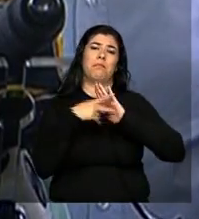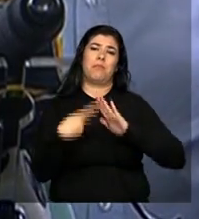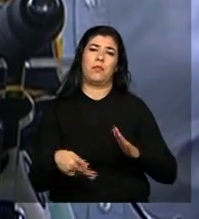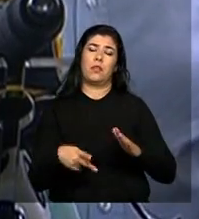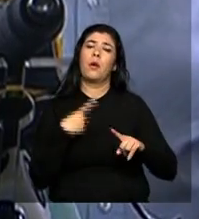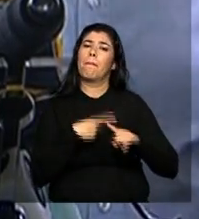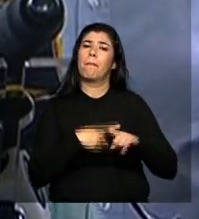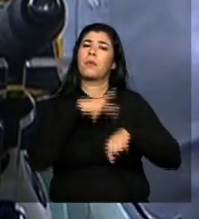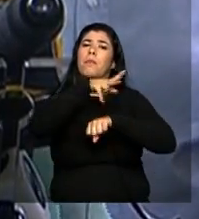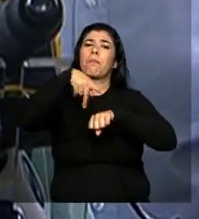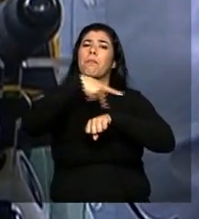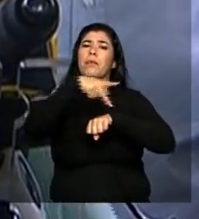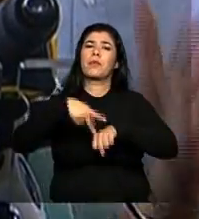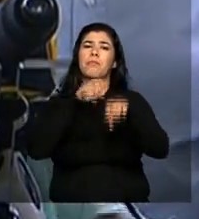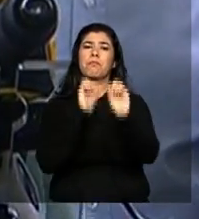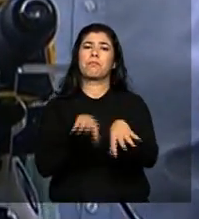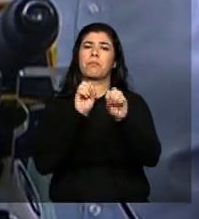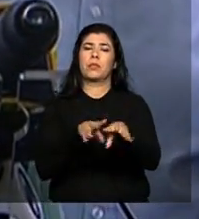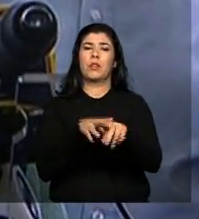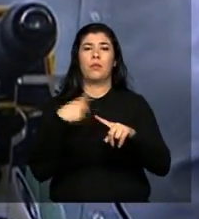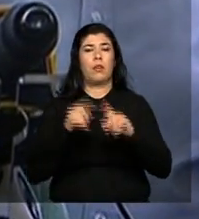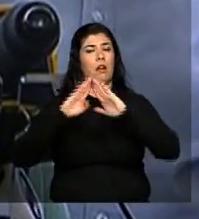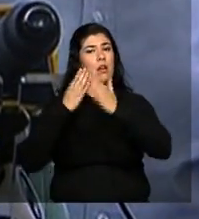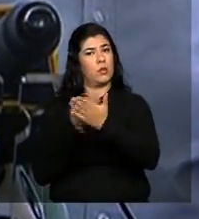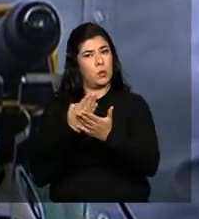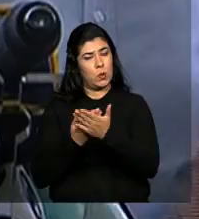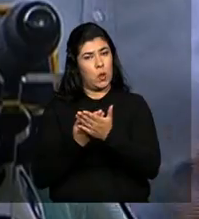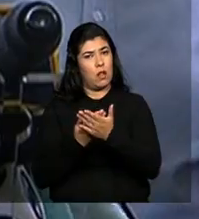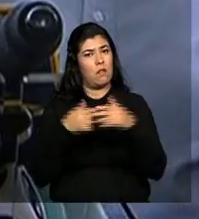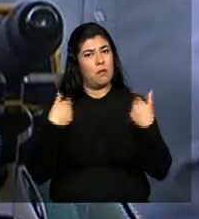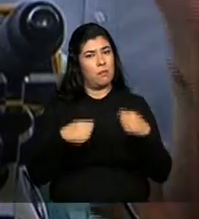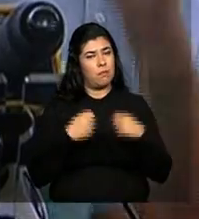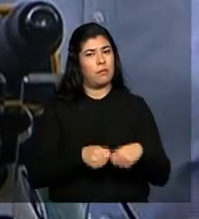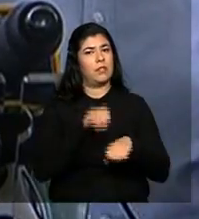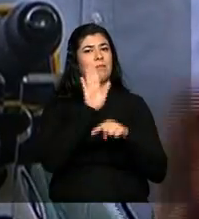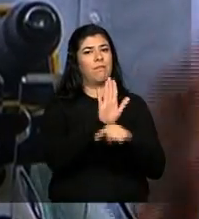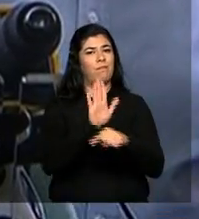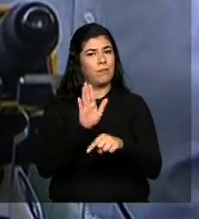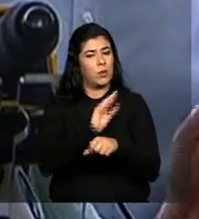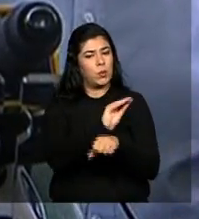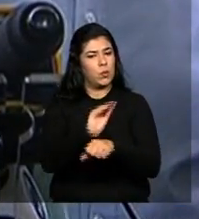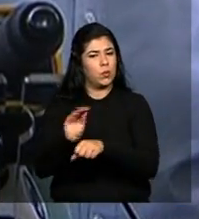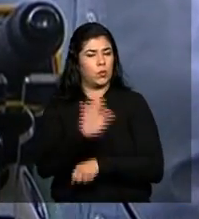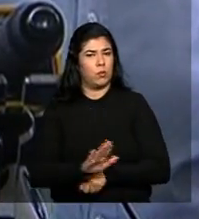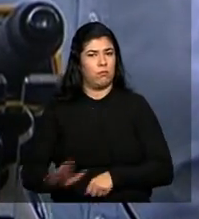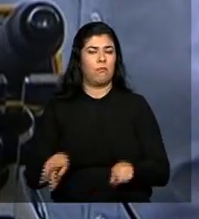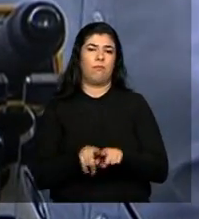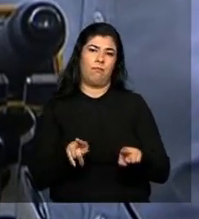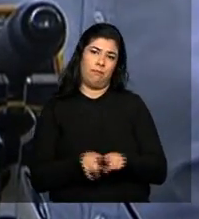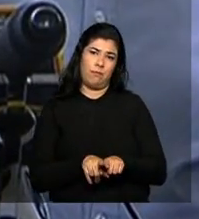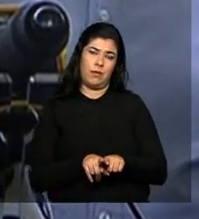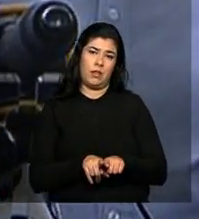pátria educadora? Porque uma parte a escola tem de complementar. Uma parte disso a escola brasileira vai ter de